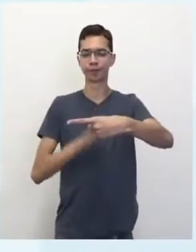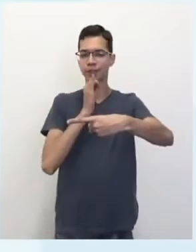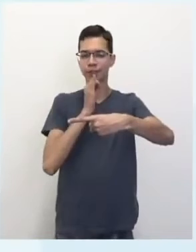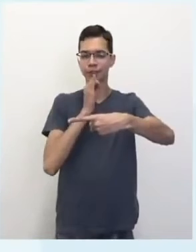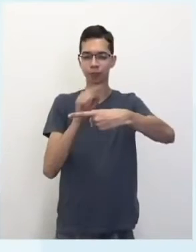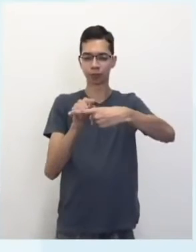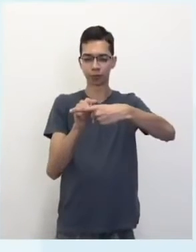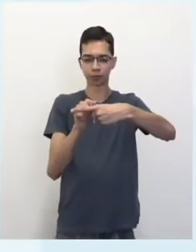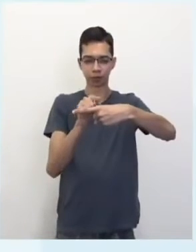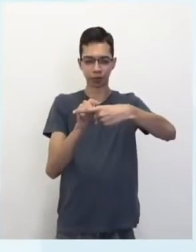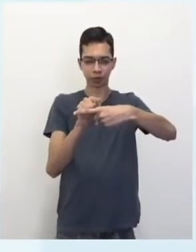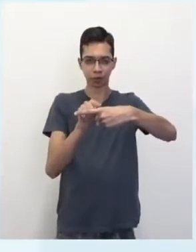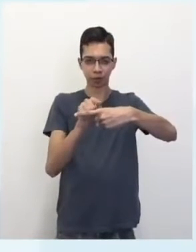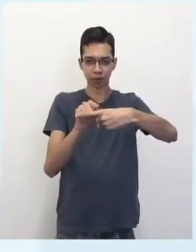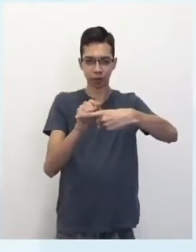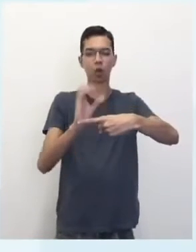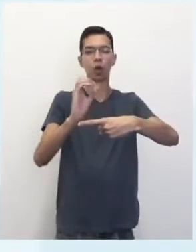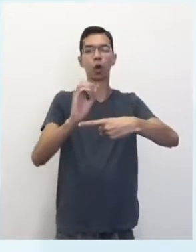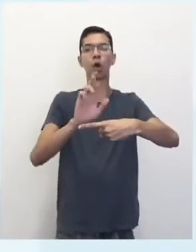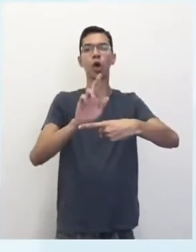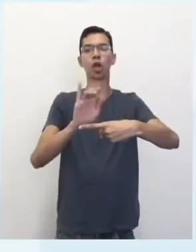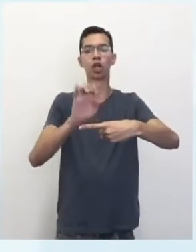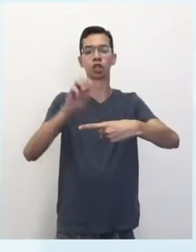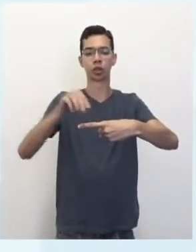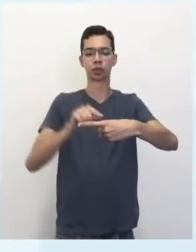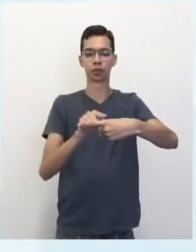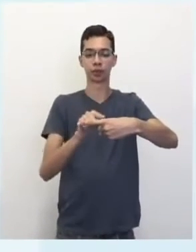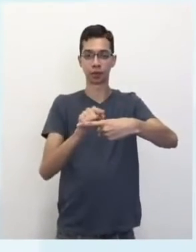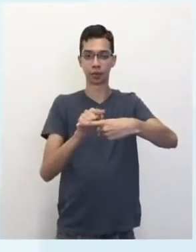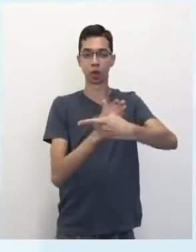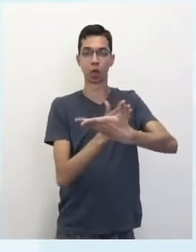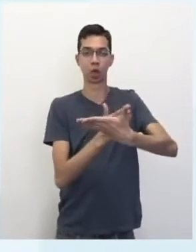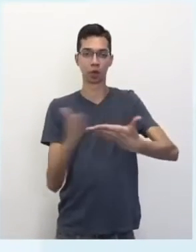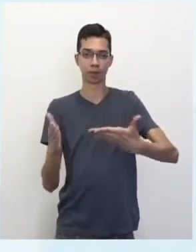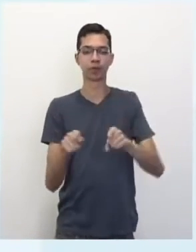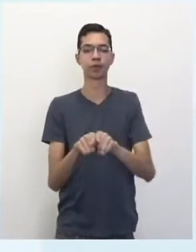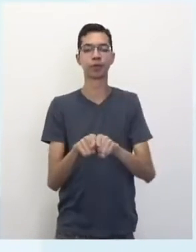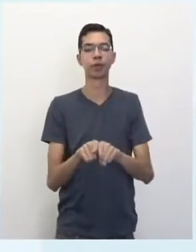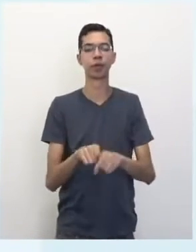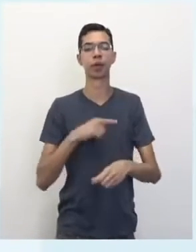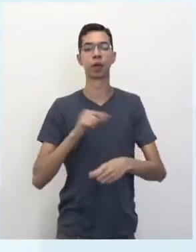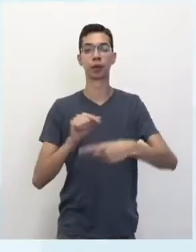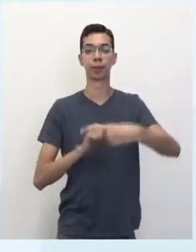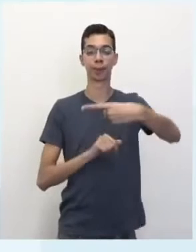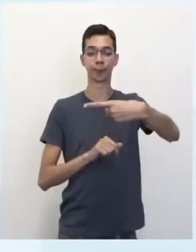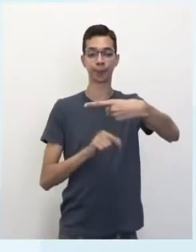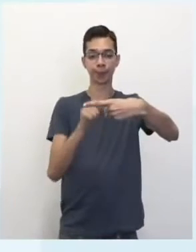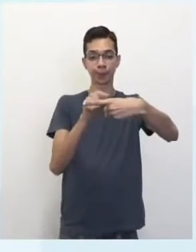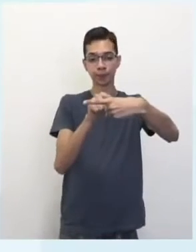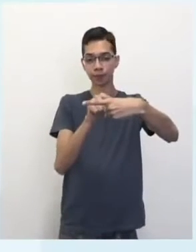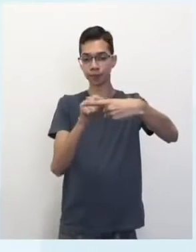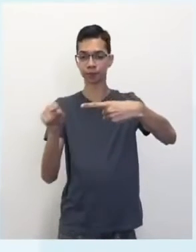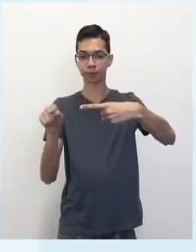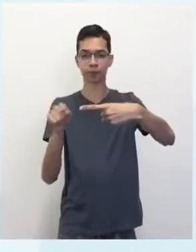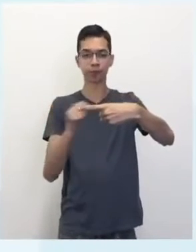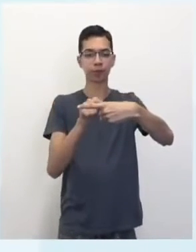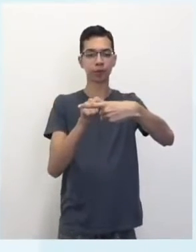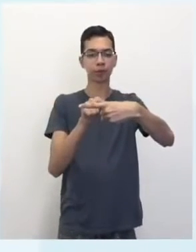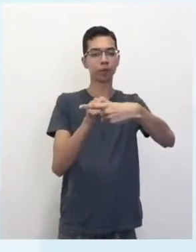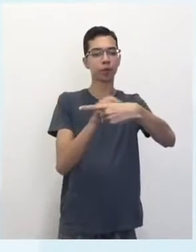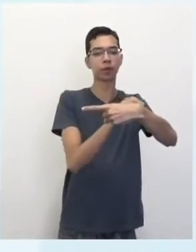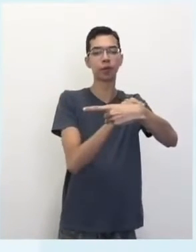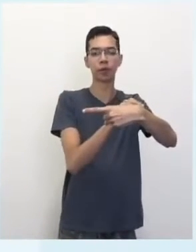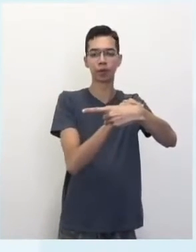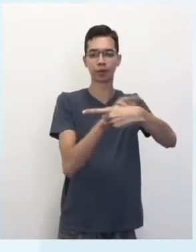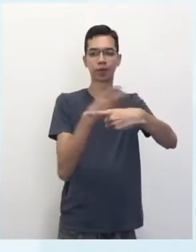é a origem. Eu tenho uma reta ou semi-reta, que é esse lado OA, e para o outro lado também aqui, né,